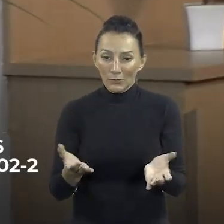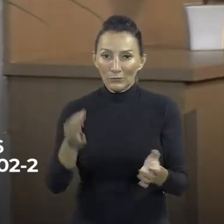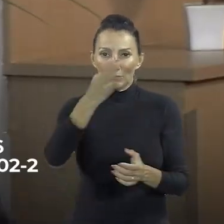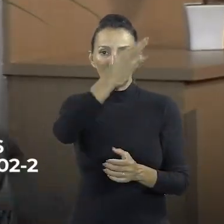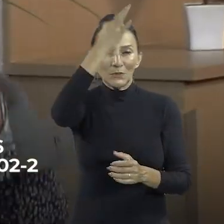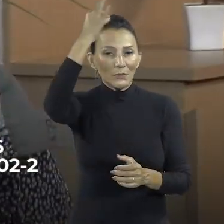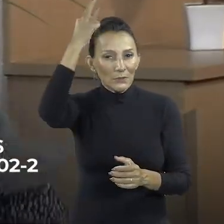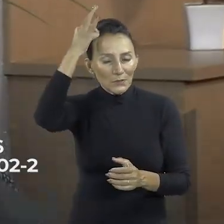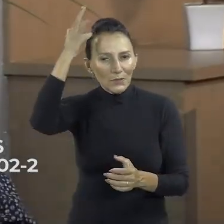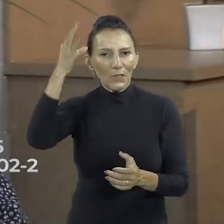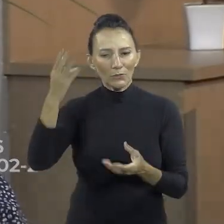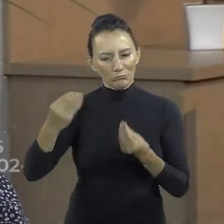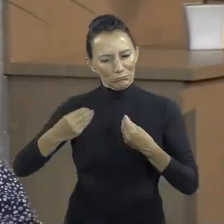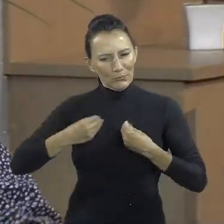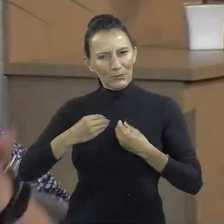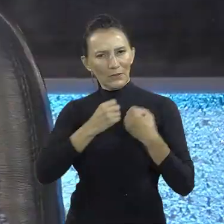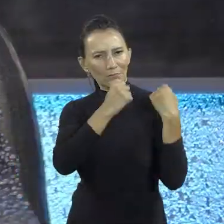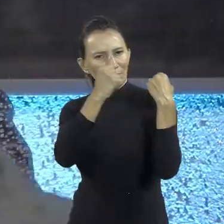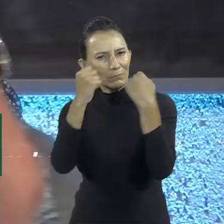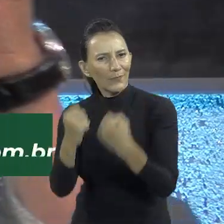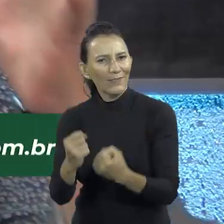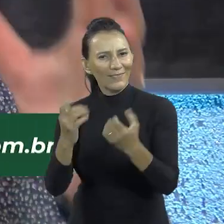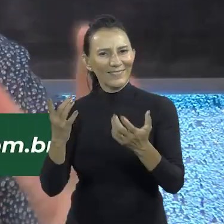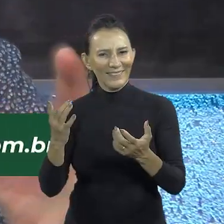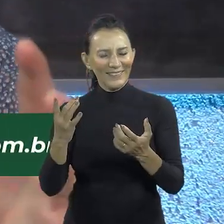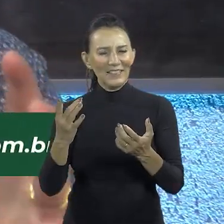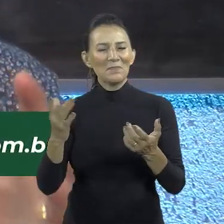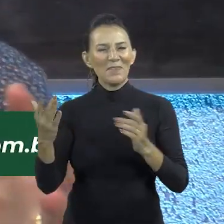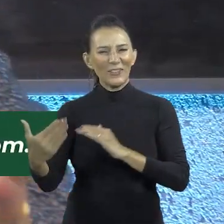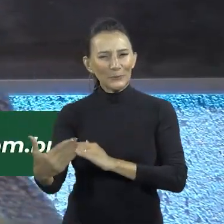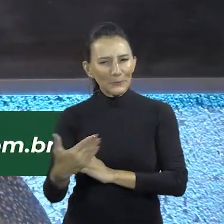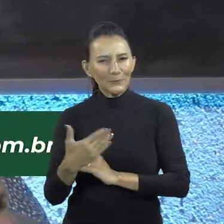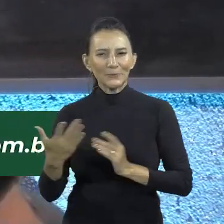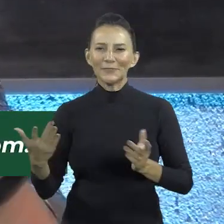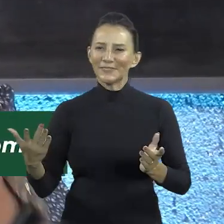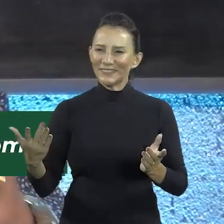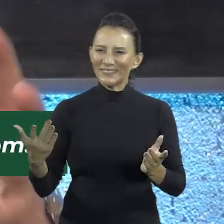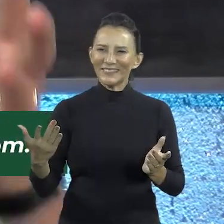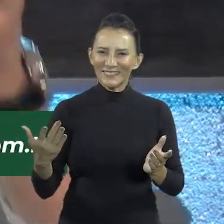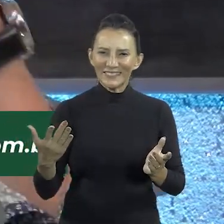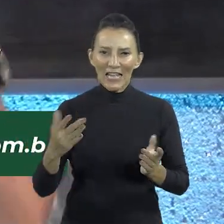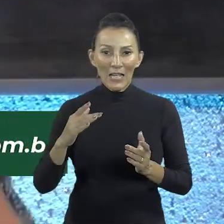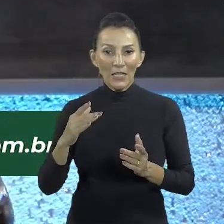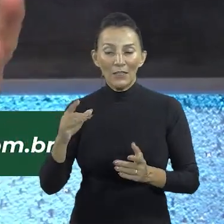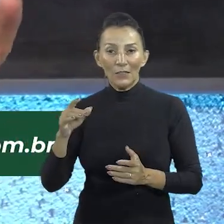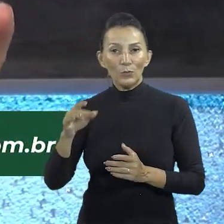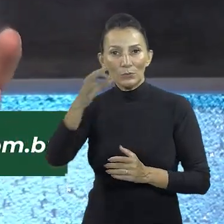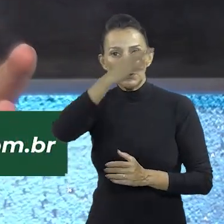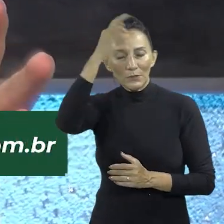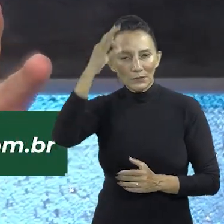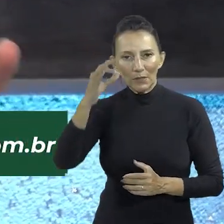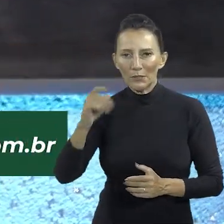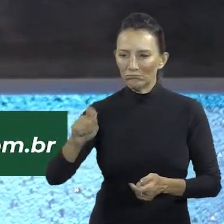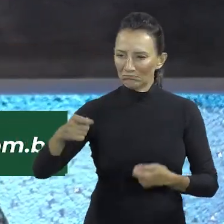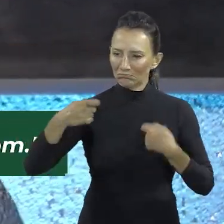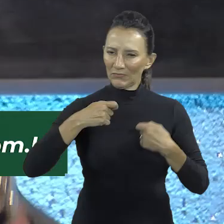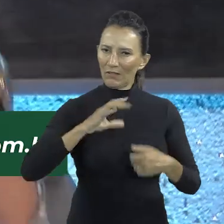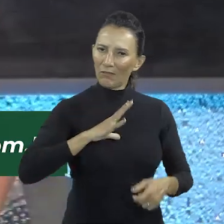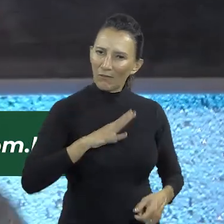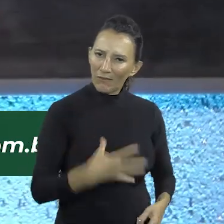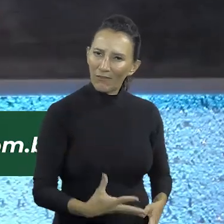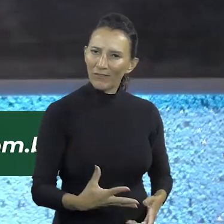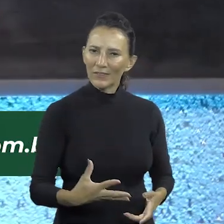me dá autoridade, ele me capacita, ele me torna uma pessoa ousada. E a